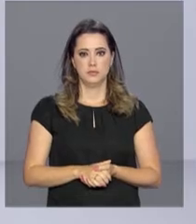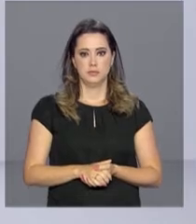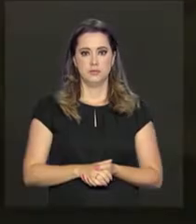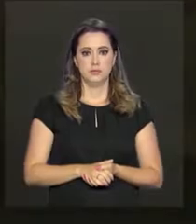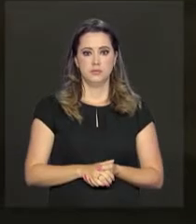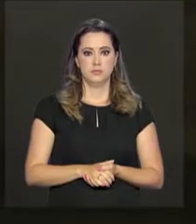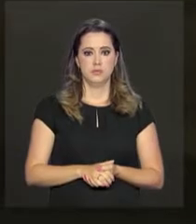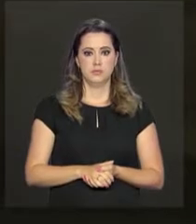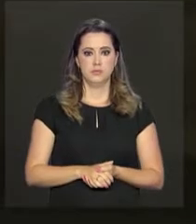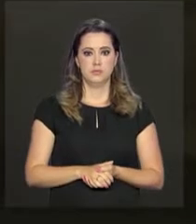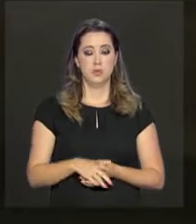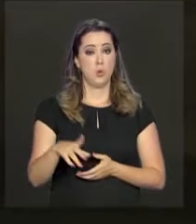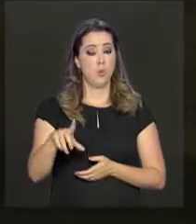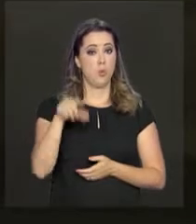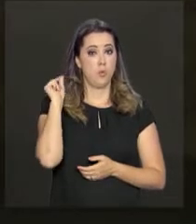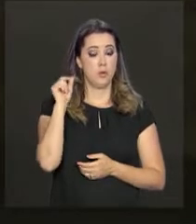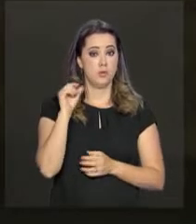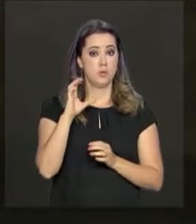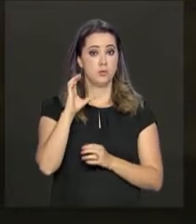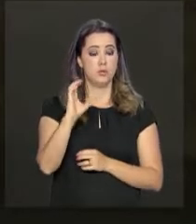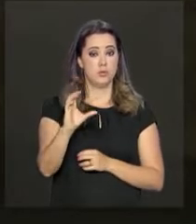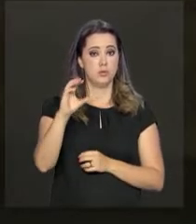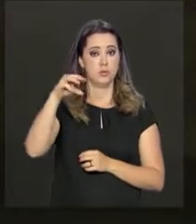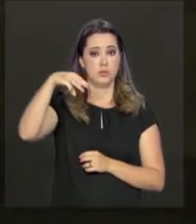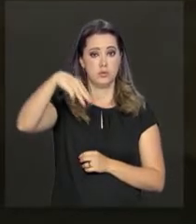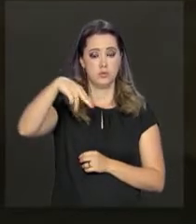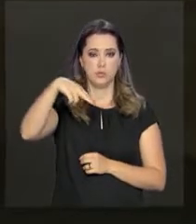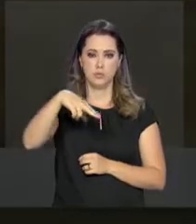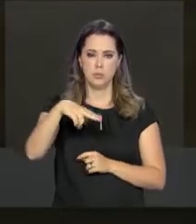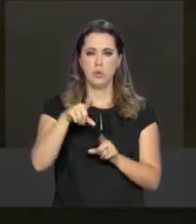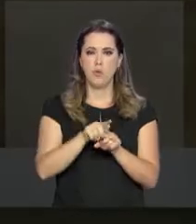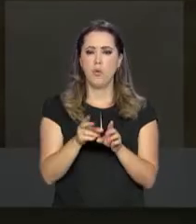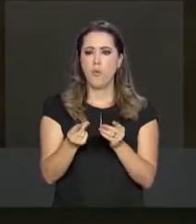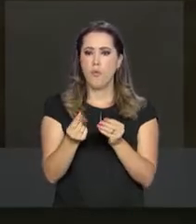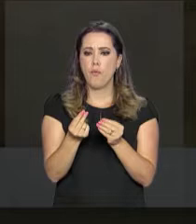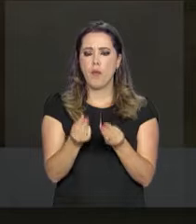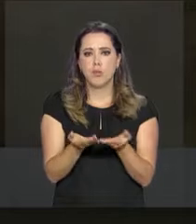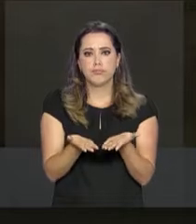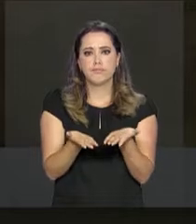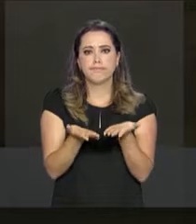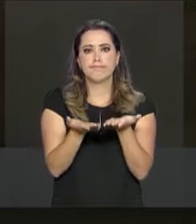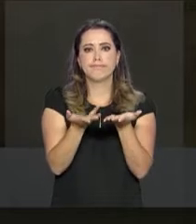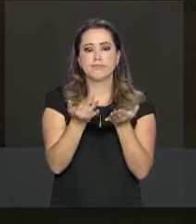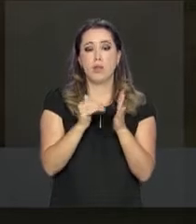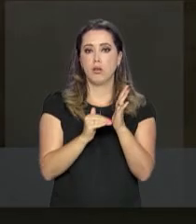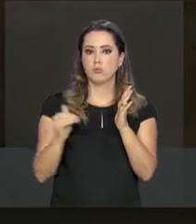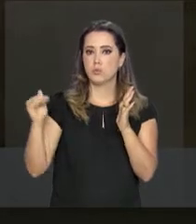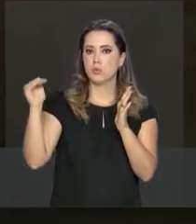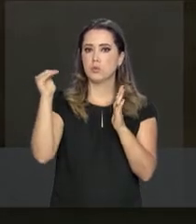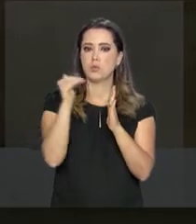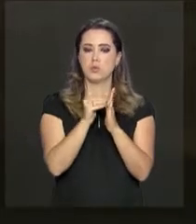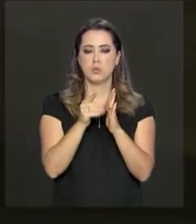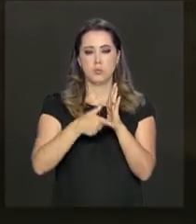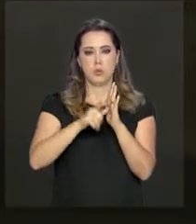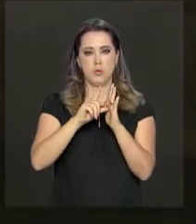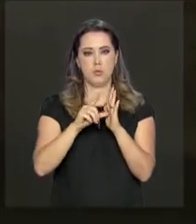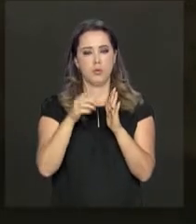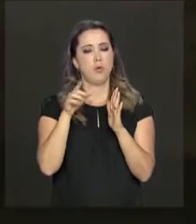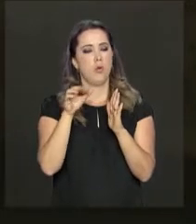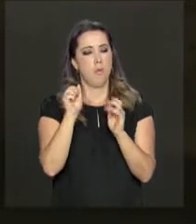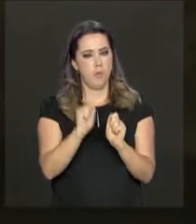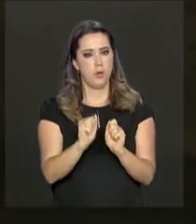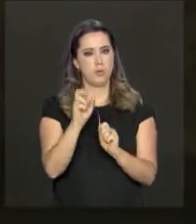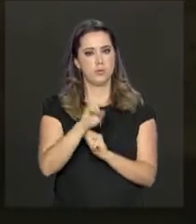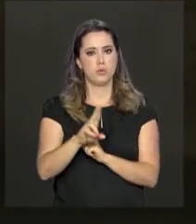com a decisão do conselho monetário nacional o valor máximo do imóvel que pode ser adquirido com recursos do fgts